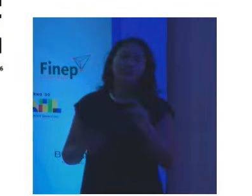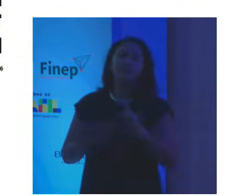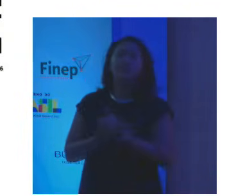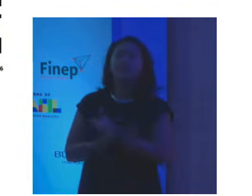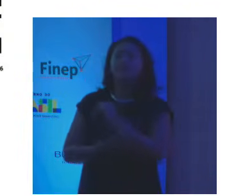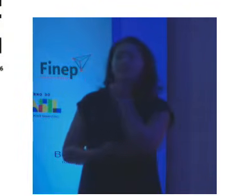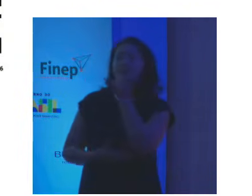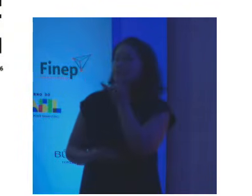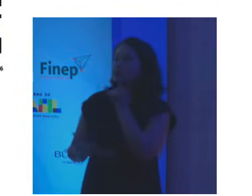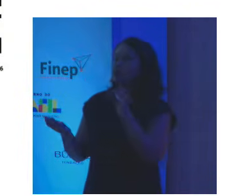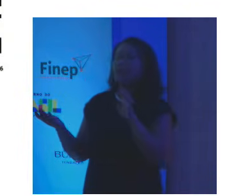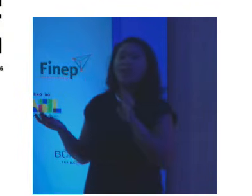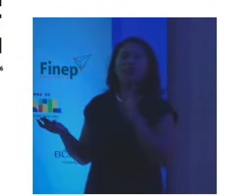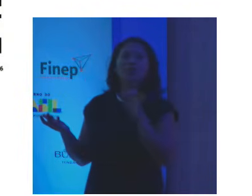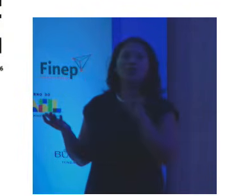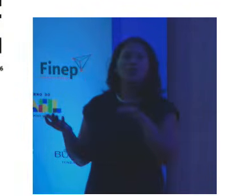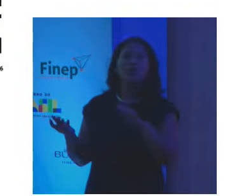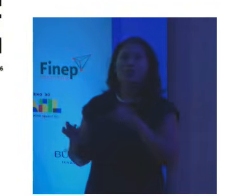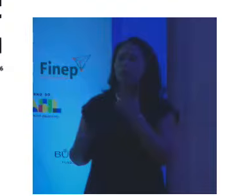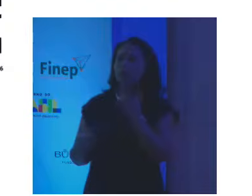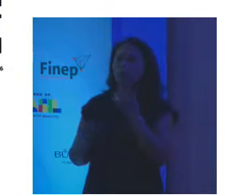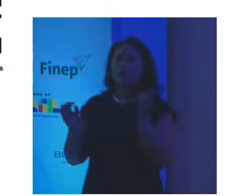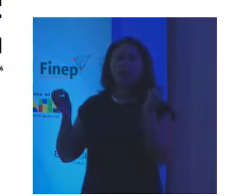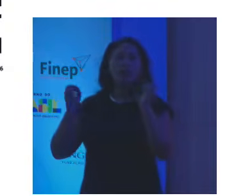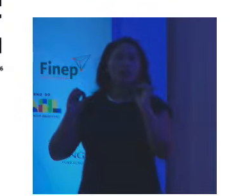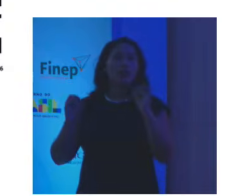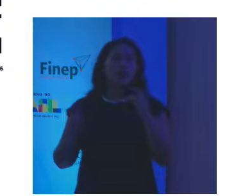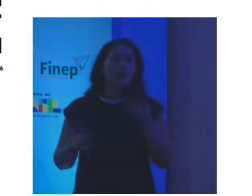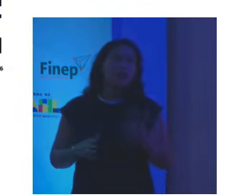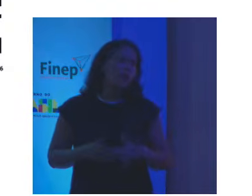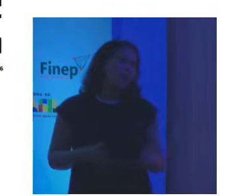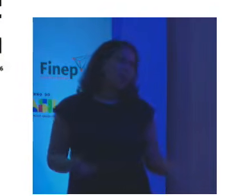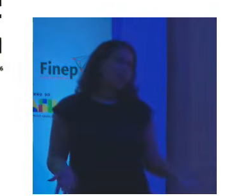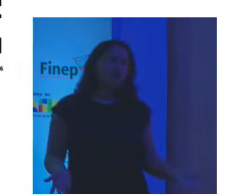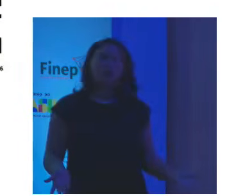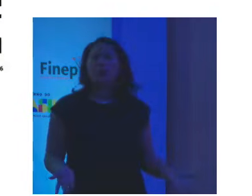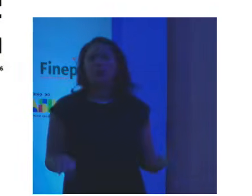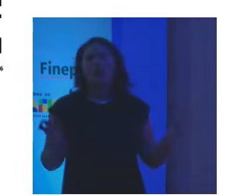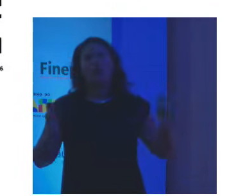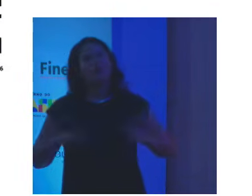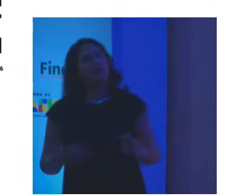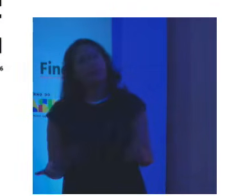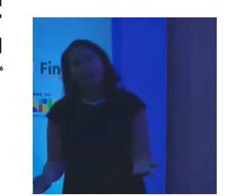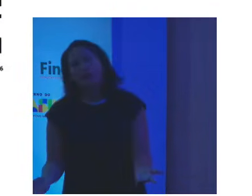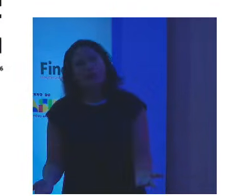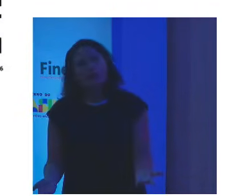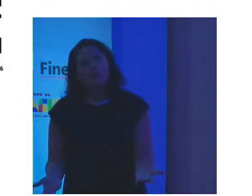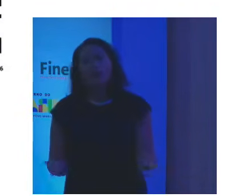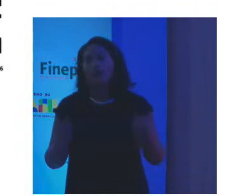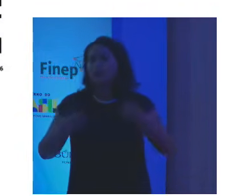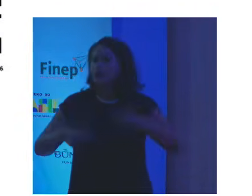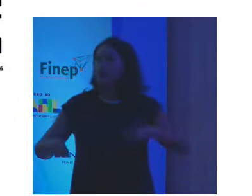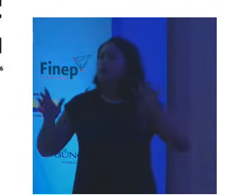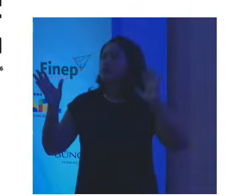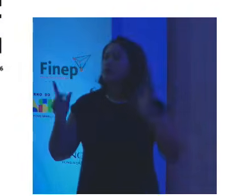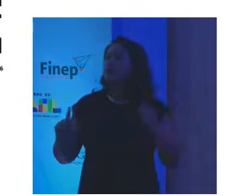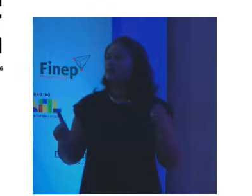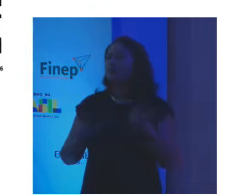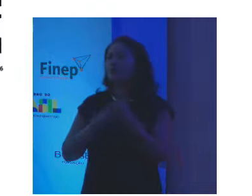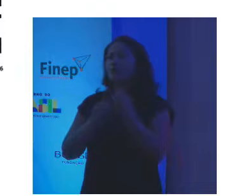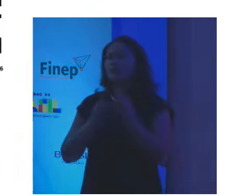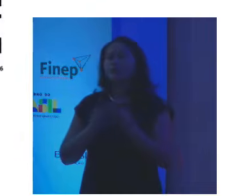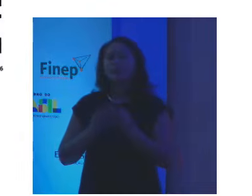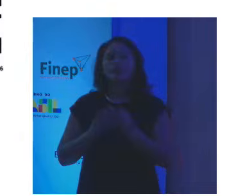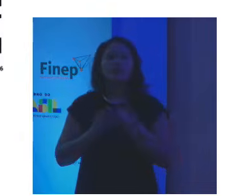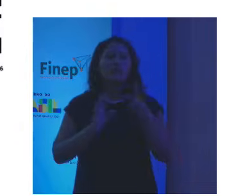acontecem coisas como o Edmo passou, não tem ninguém morando no Atlântico Sul. Não, mas não tem nenhuma capacidade. E todos vocês já passaram por isso. Ah, vamos fazer